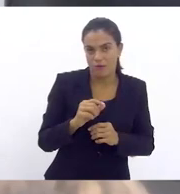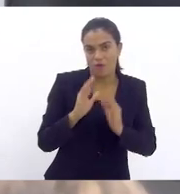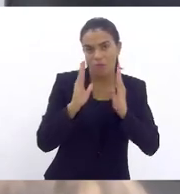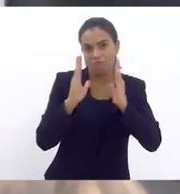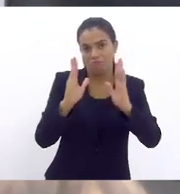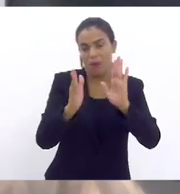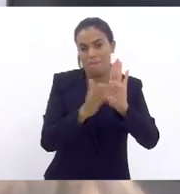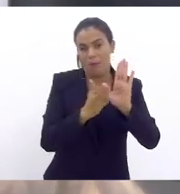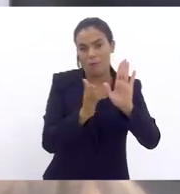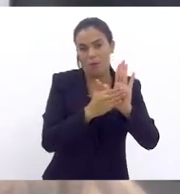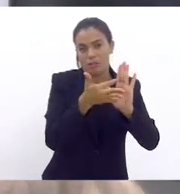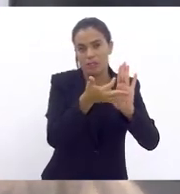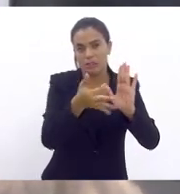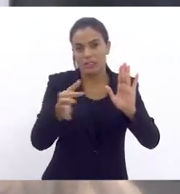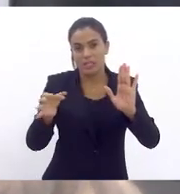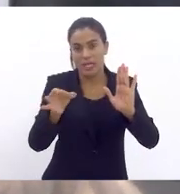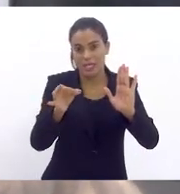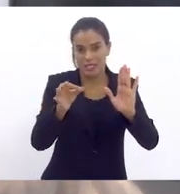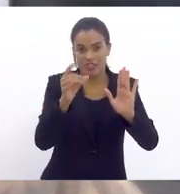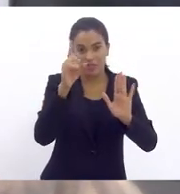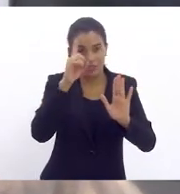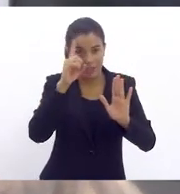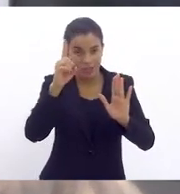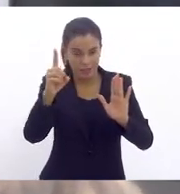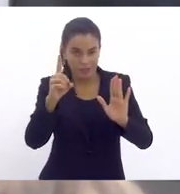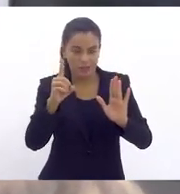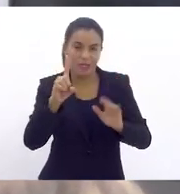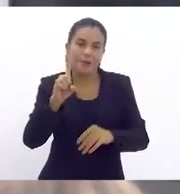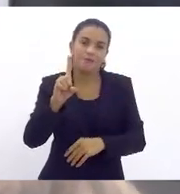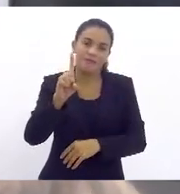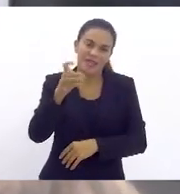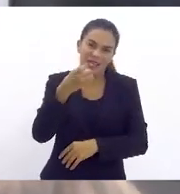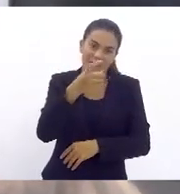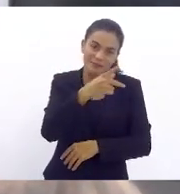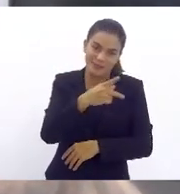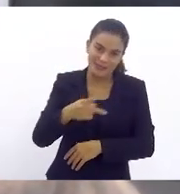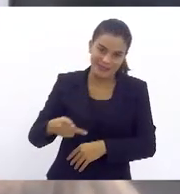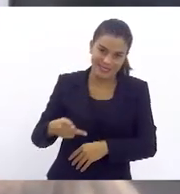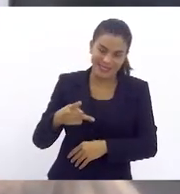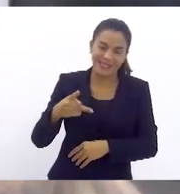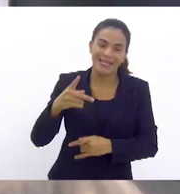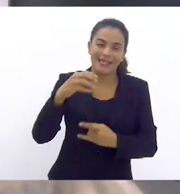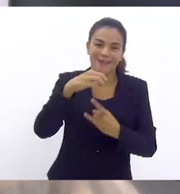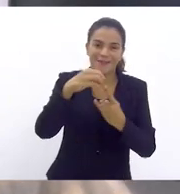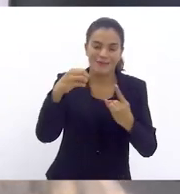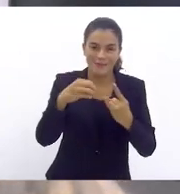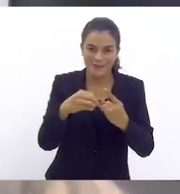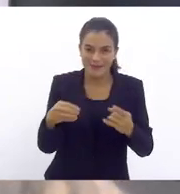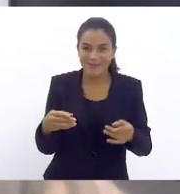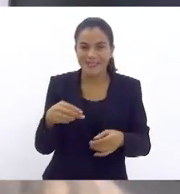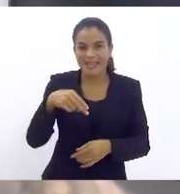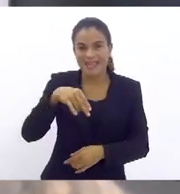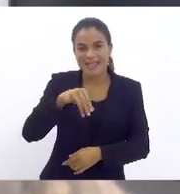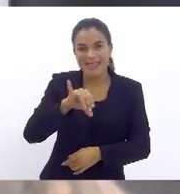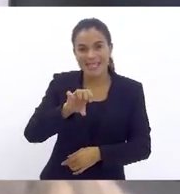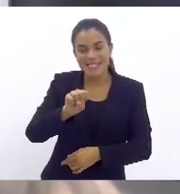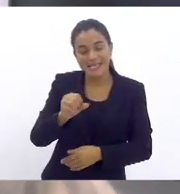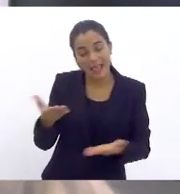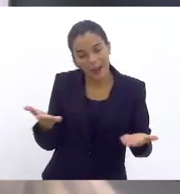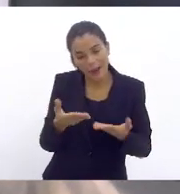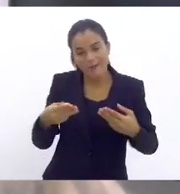que foi entregue a minha lista do comitê de transição ministra da saúde